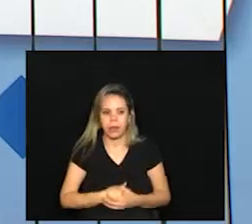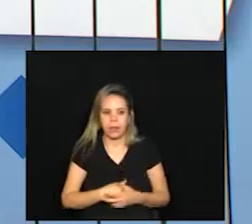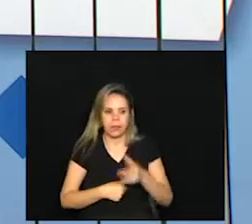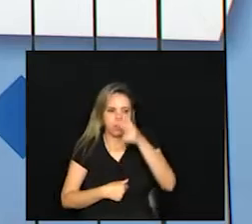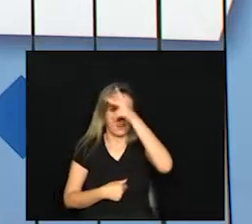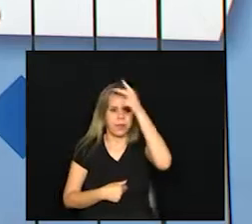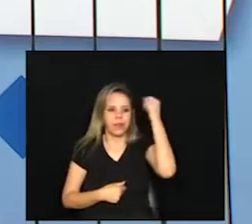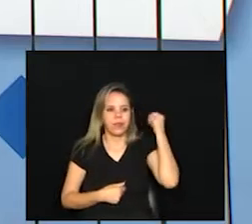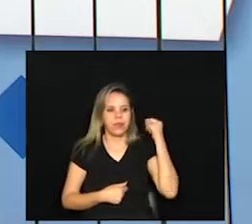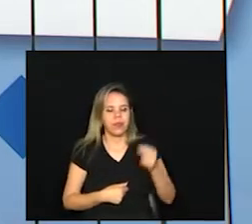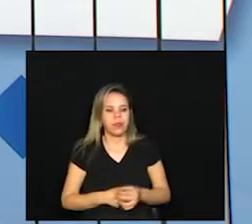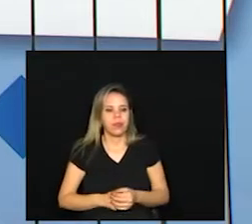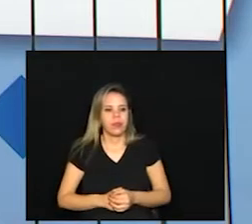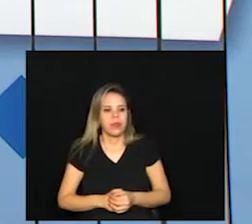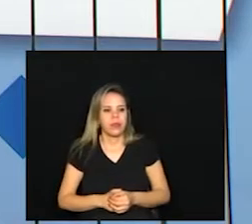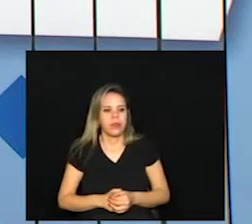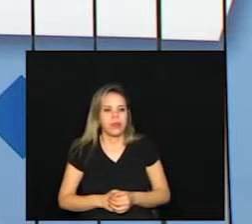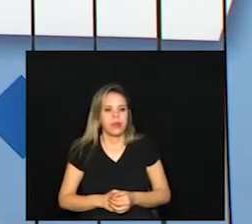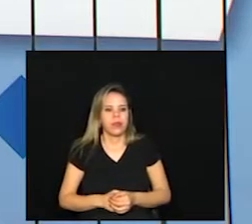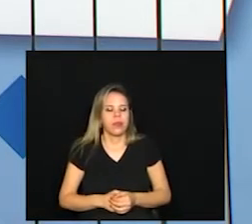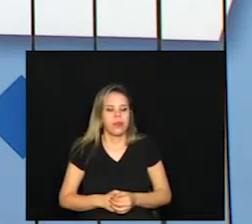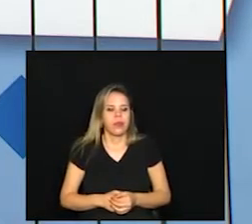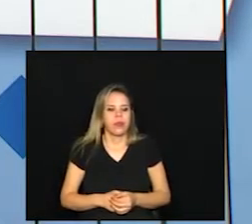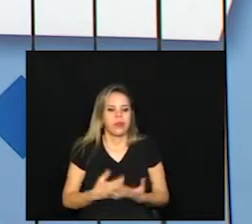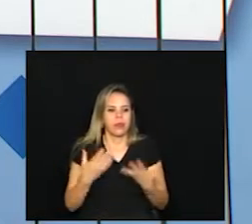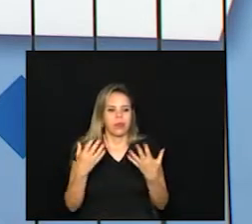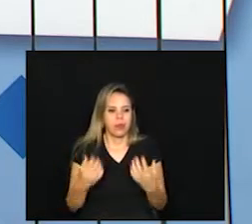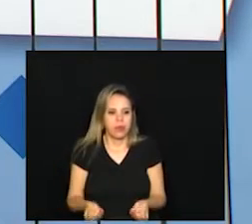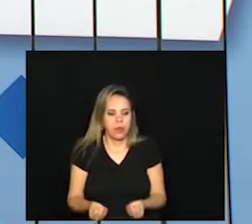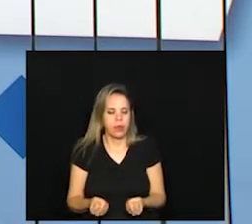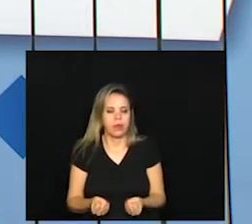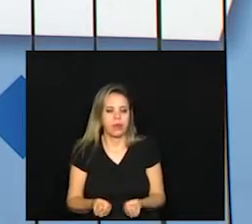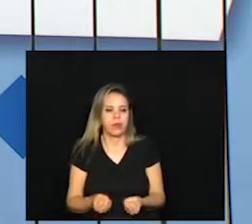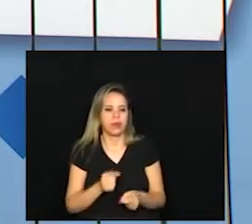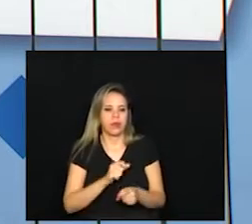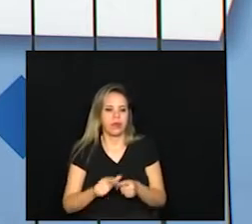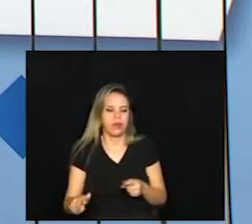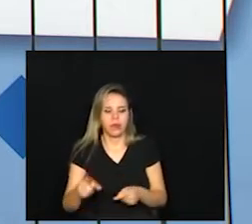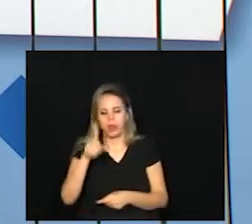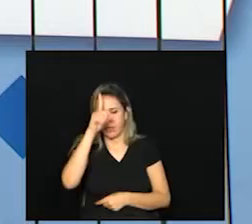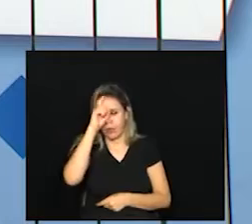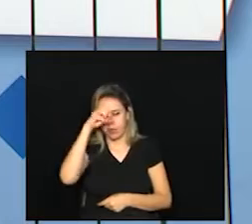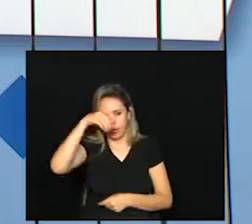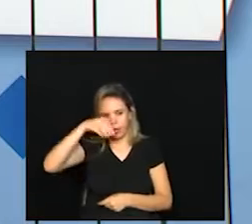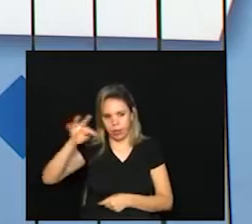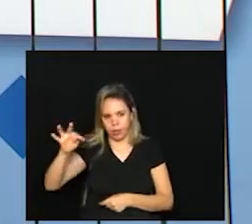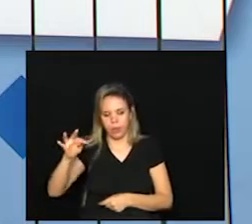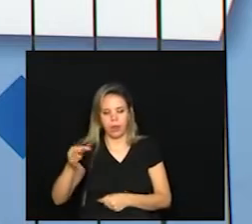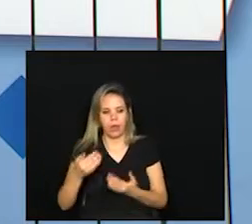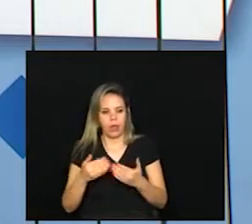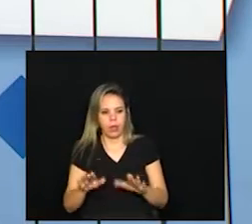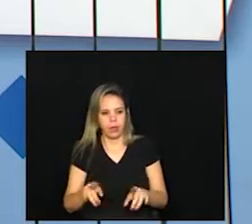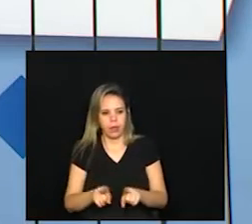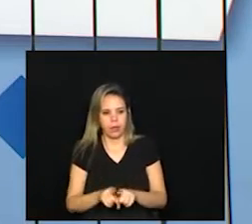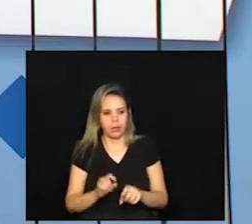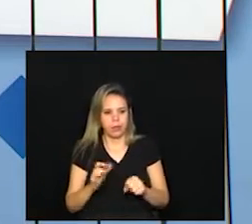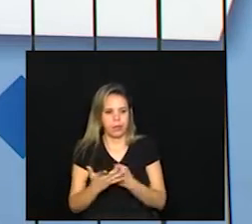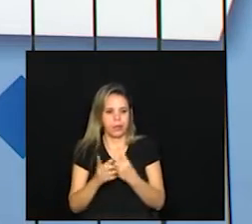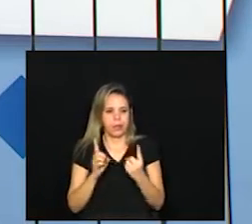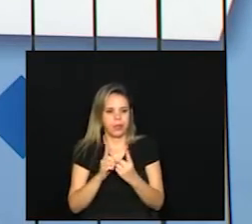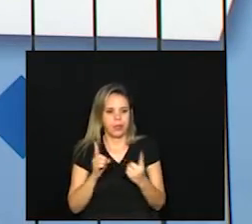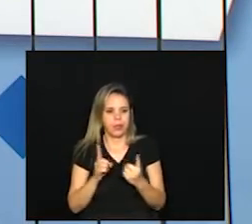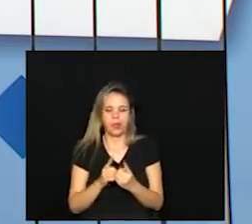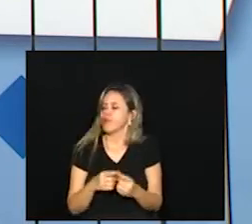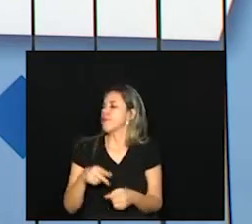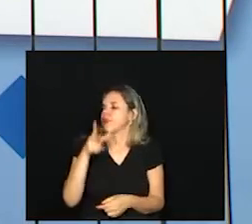Prefeitura acampou o Hospital Metropolitano justamente pela necessidade de ampliar o atendimento à Covid-19.